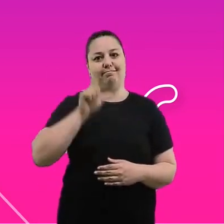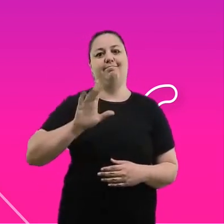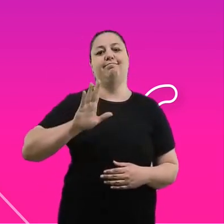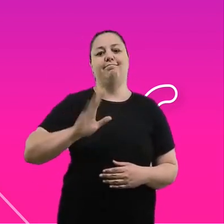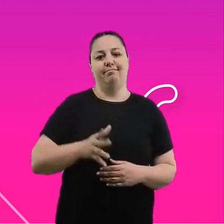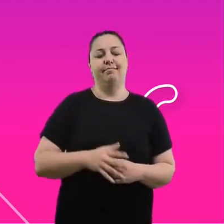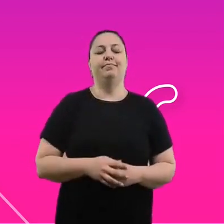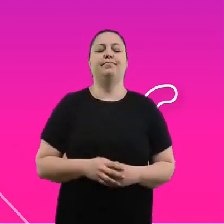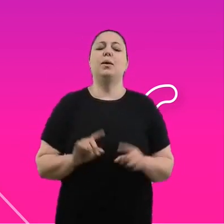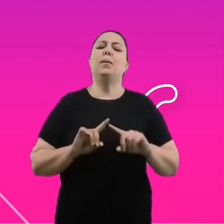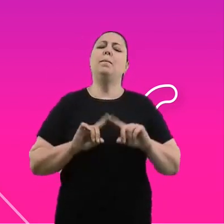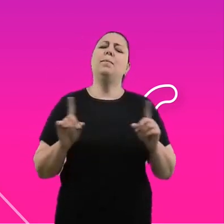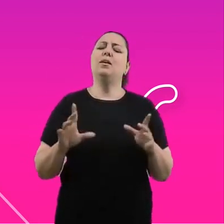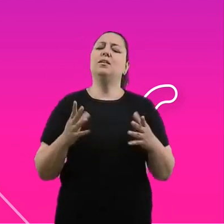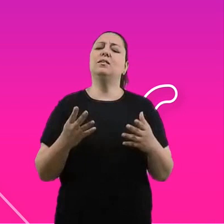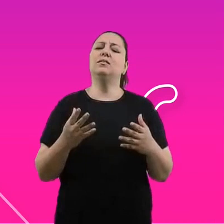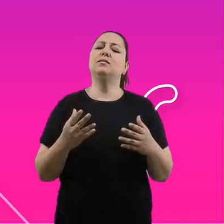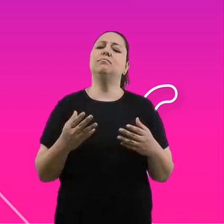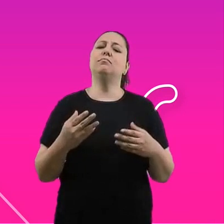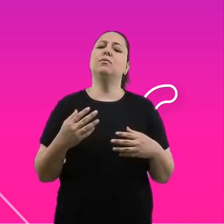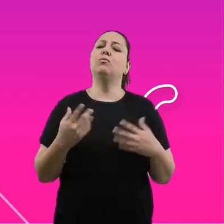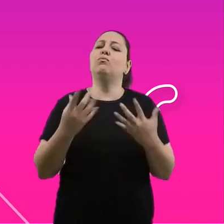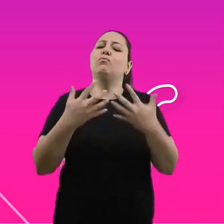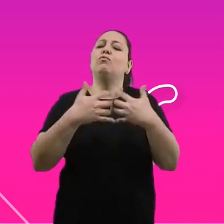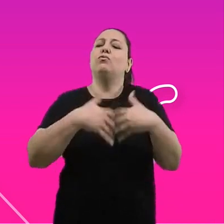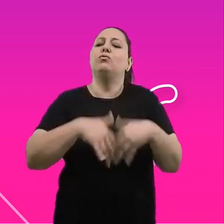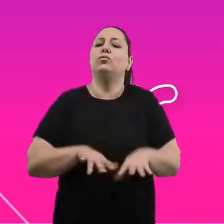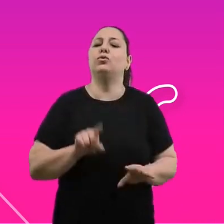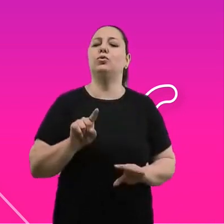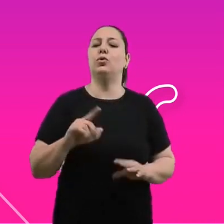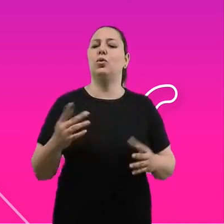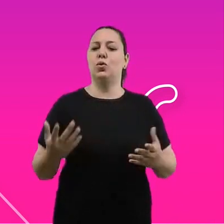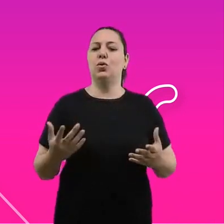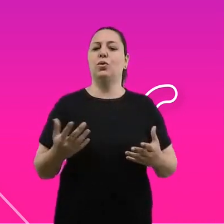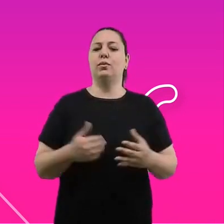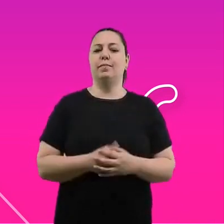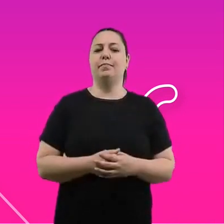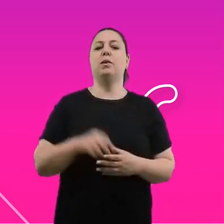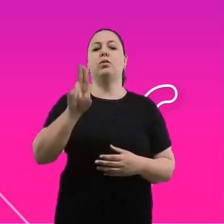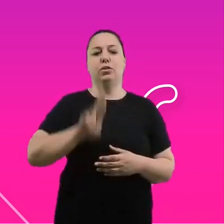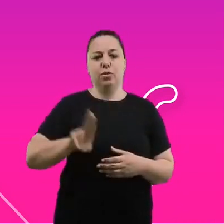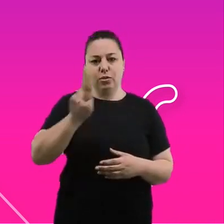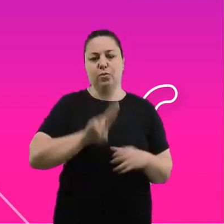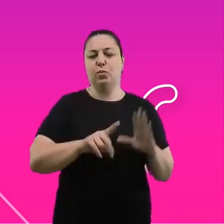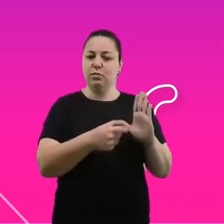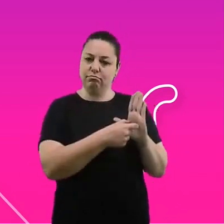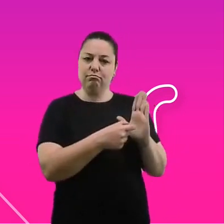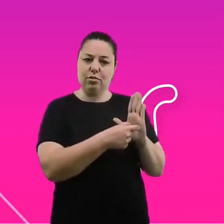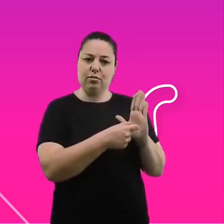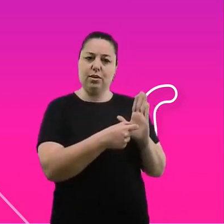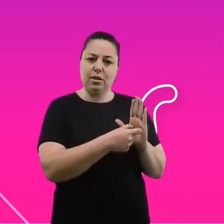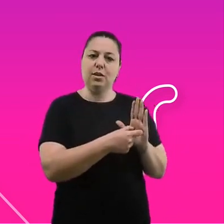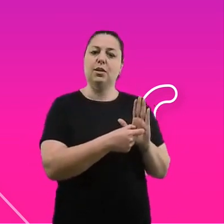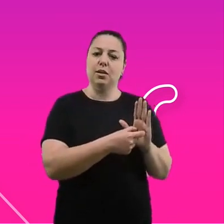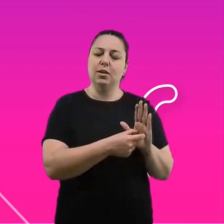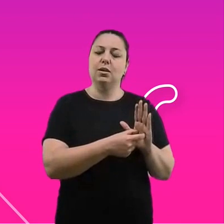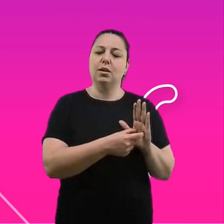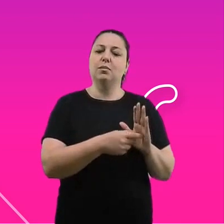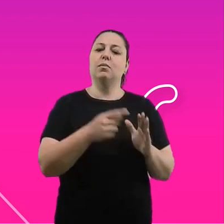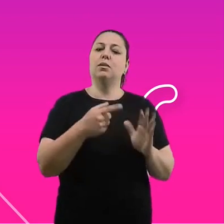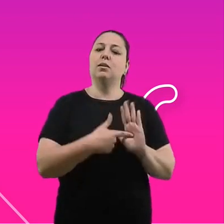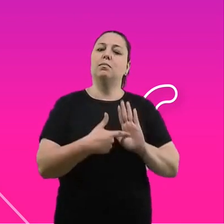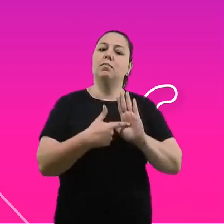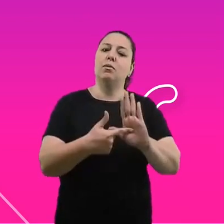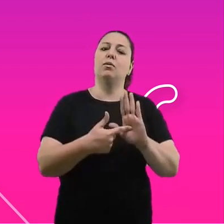é? Qual ferramenta? Utilizamos uma ferramenta de Business Intelligence, onde foram criados marcos processuais, e